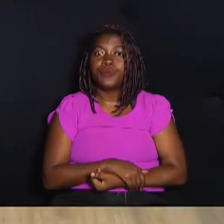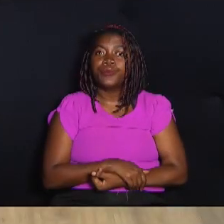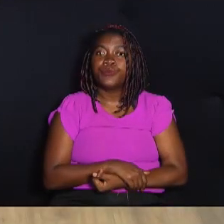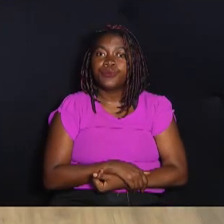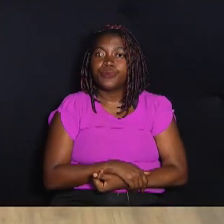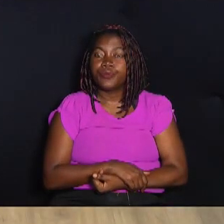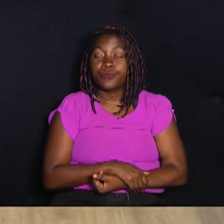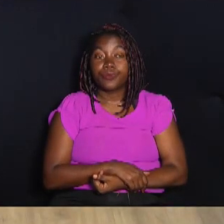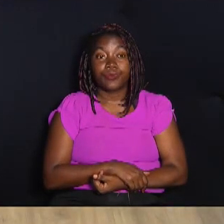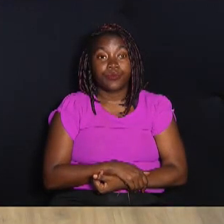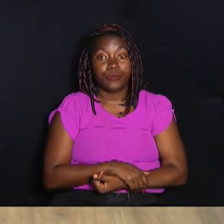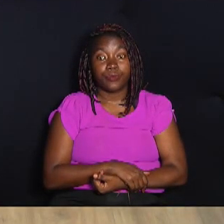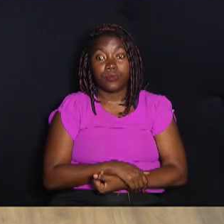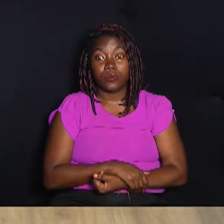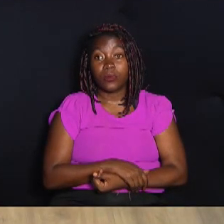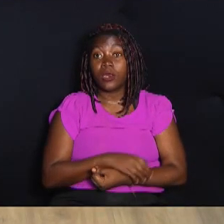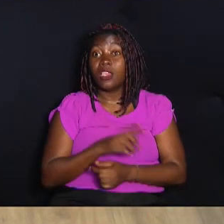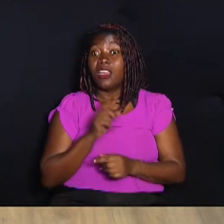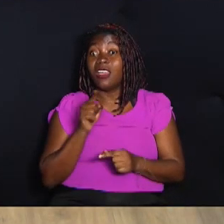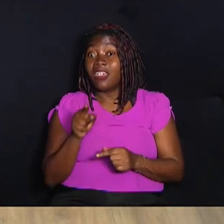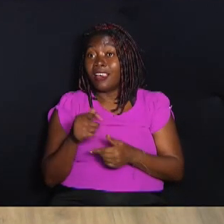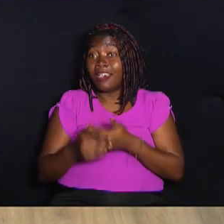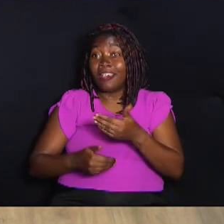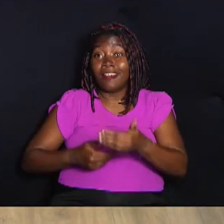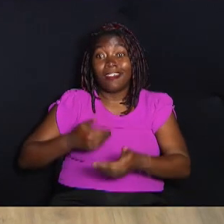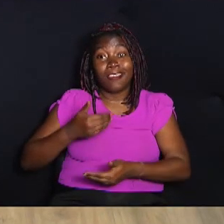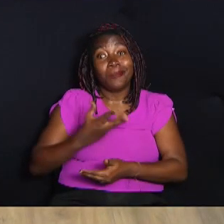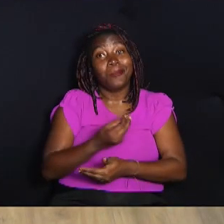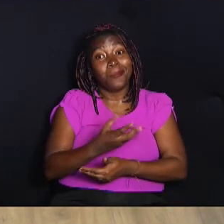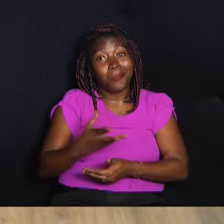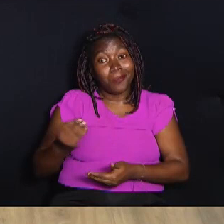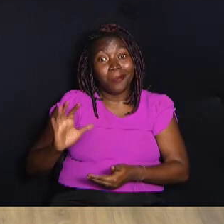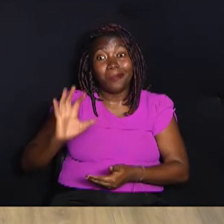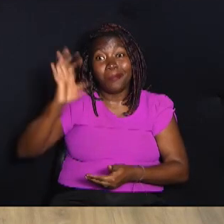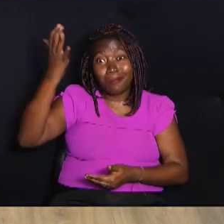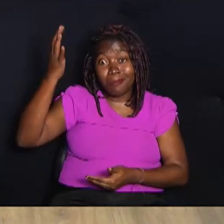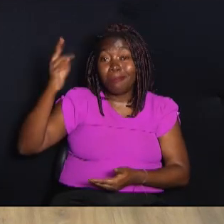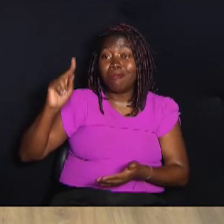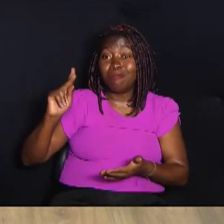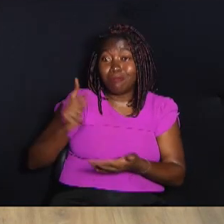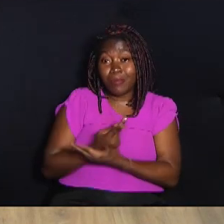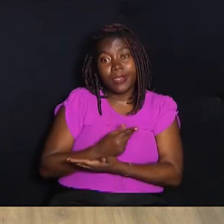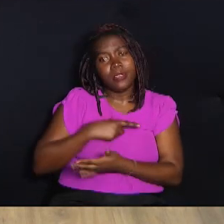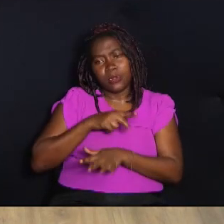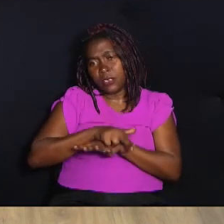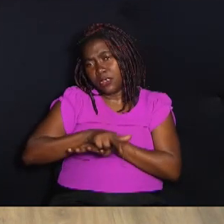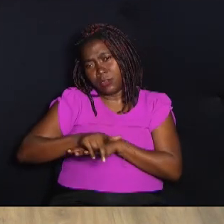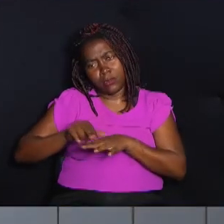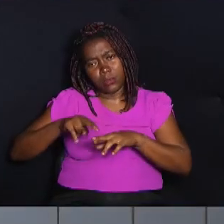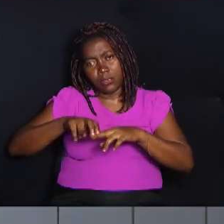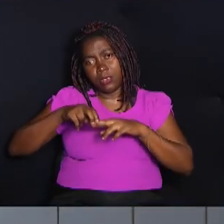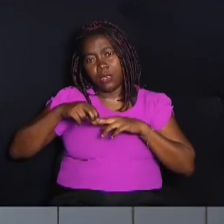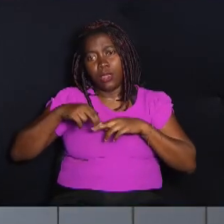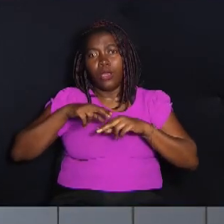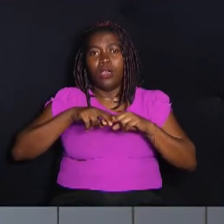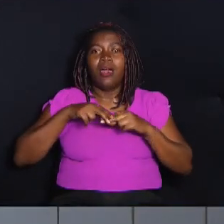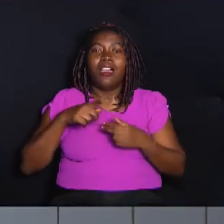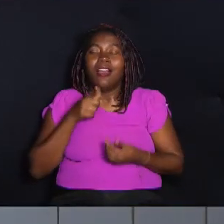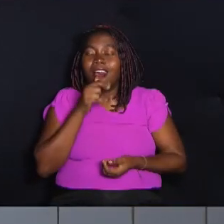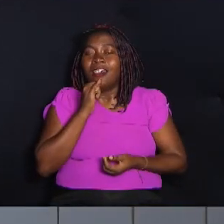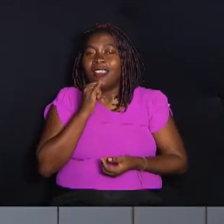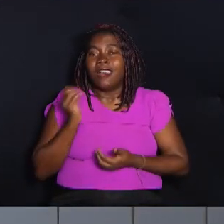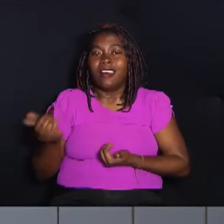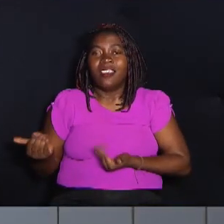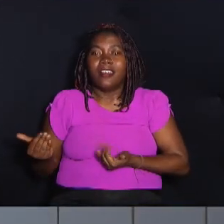Isso decorre em muitas situações. Claro, tem multifatores, né? Sim. No caso dos adolescentes,